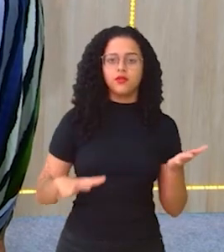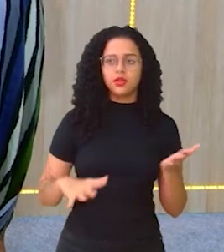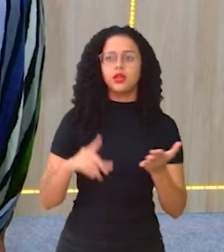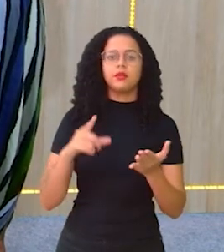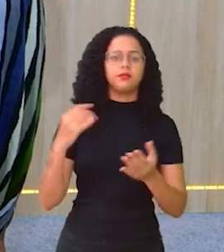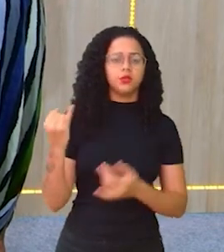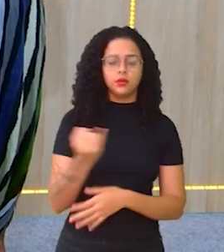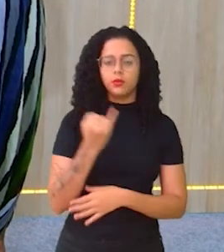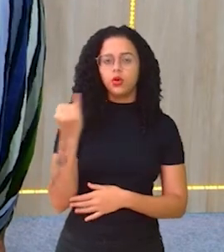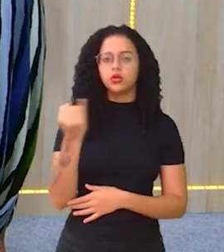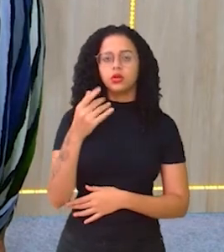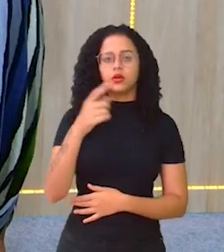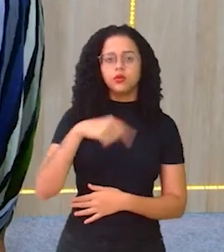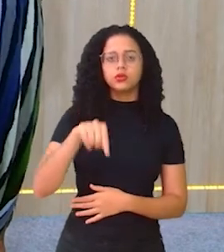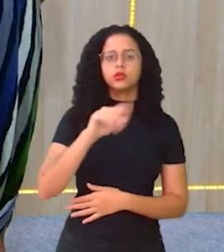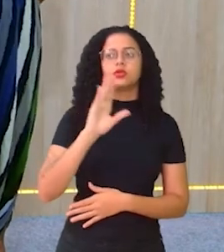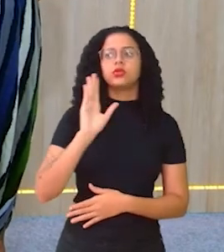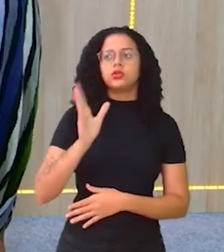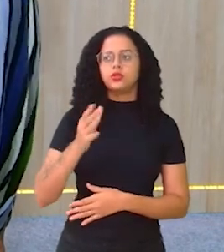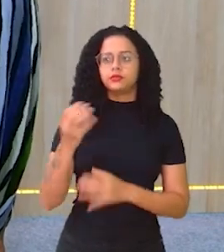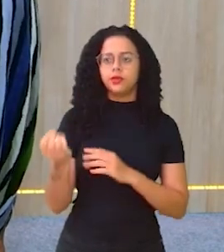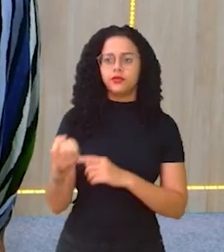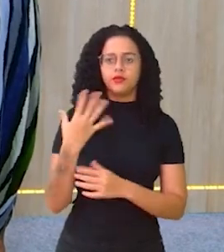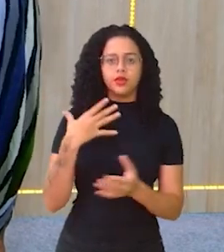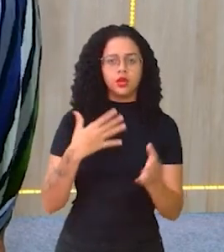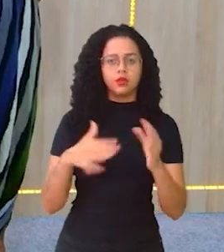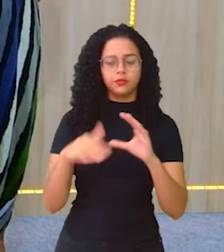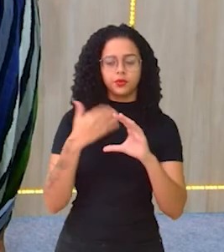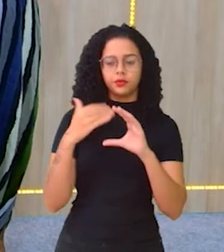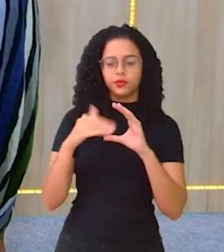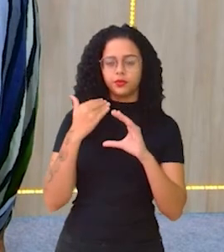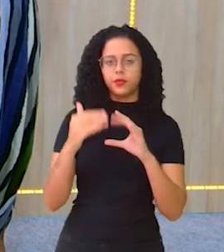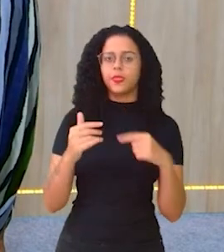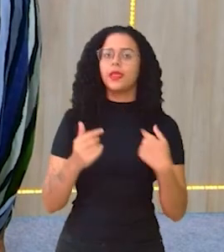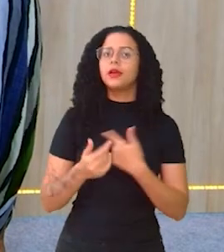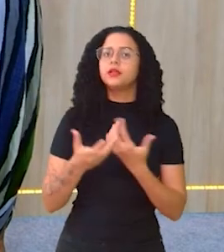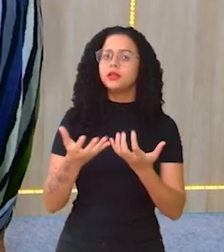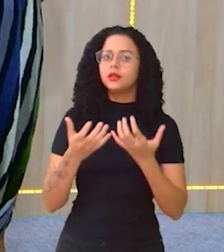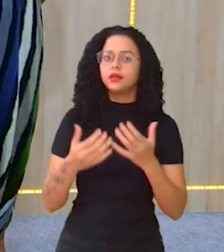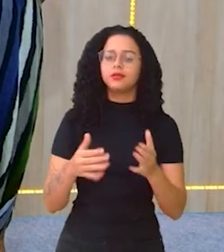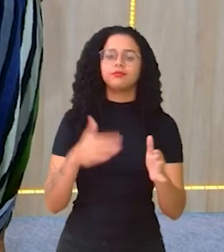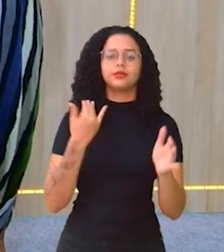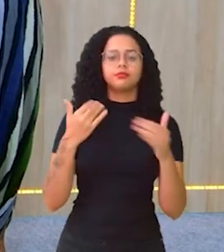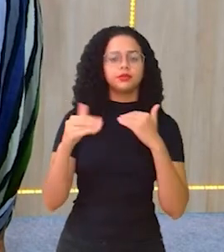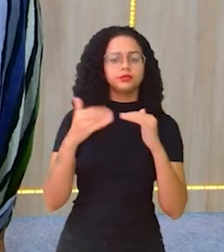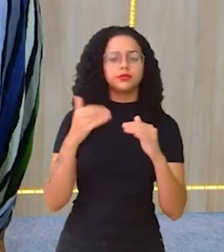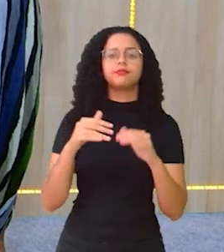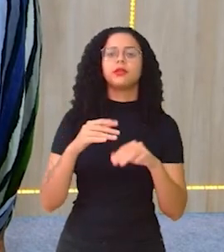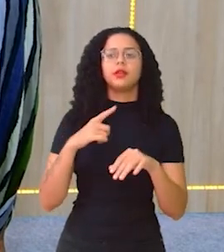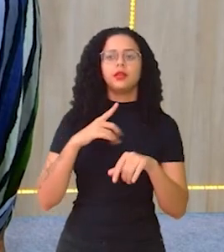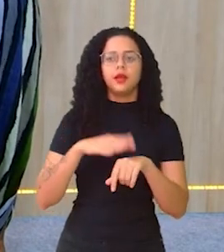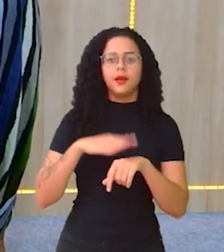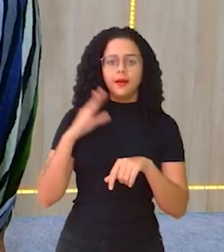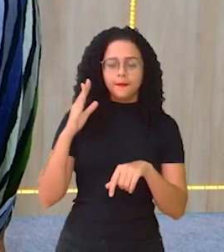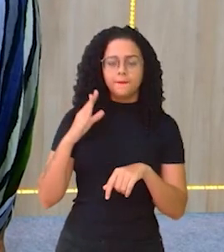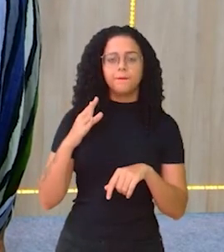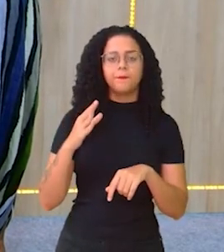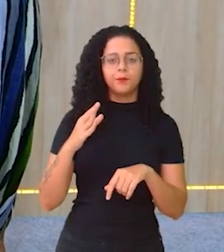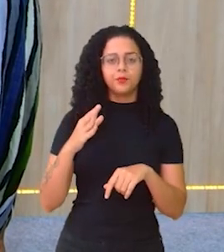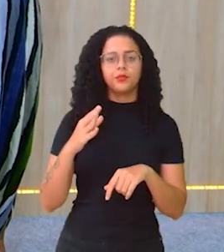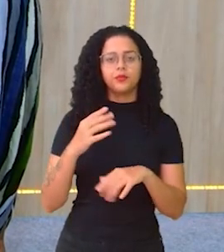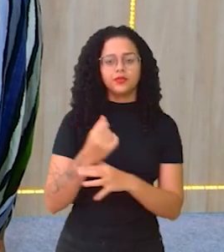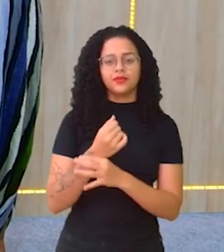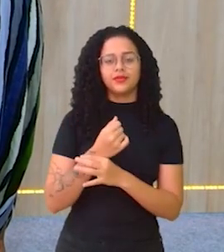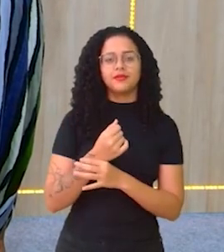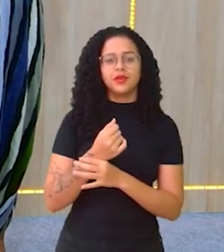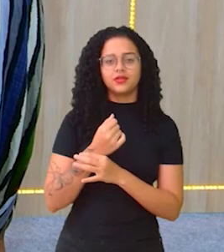muito importante, o que vocês já estão enviando pra gente. A gente quer que vocês enviem mais e mais, porque isso traz subsídio para o nosso trabalho.